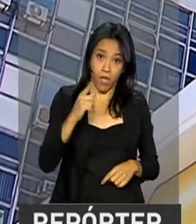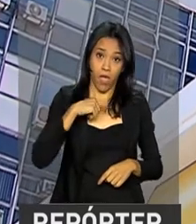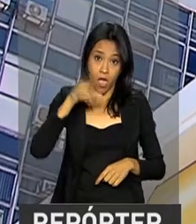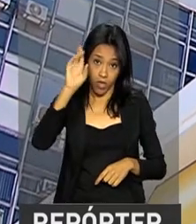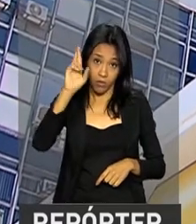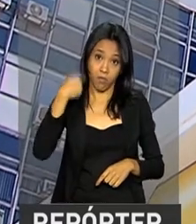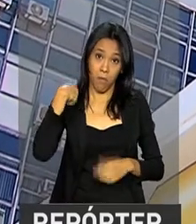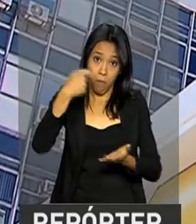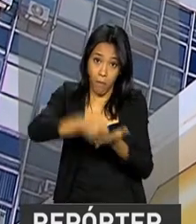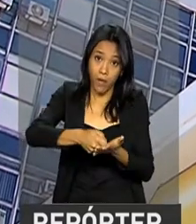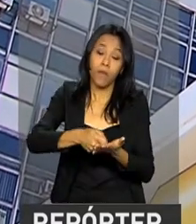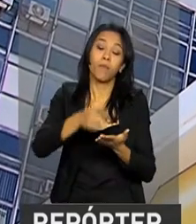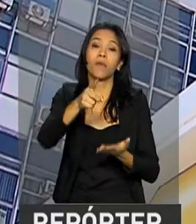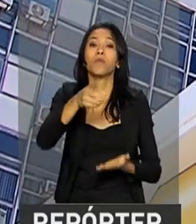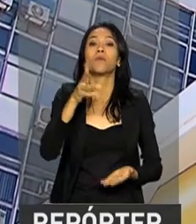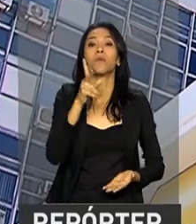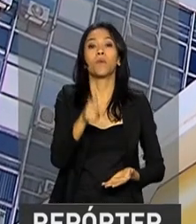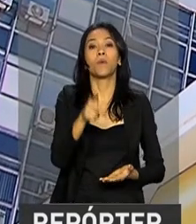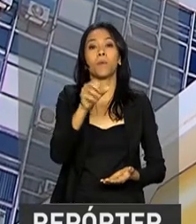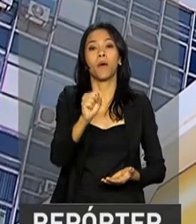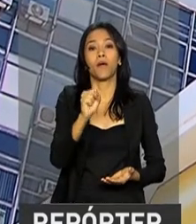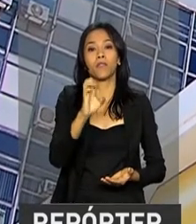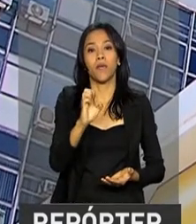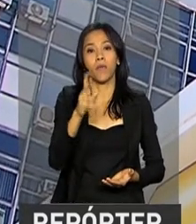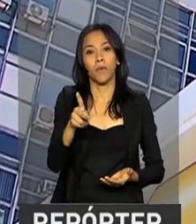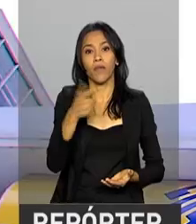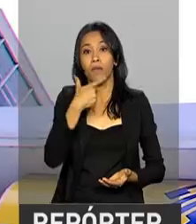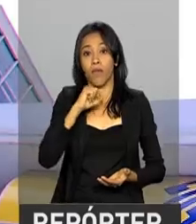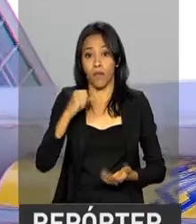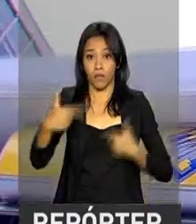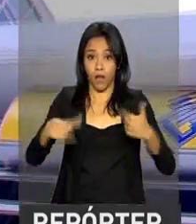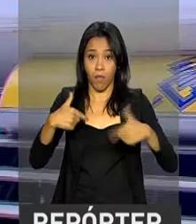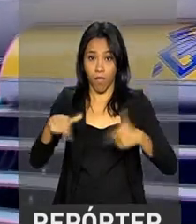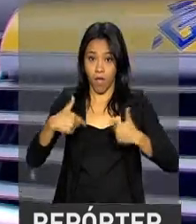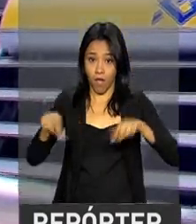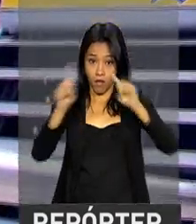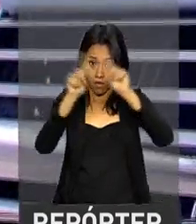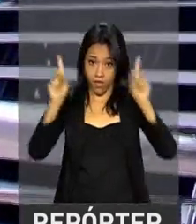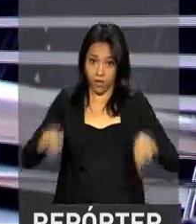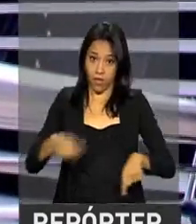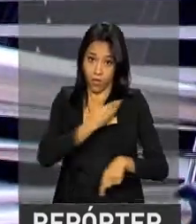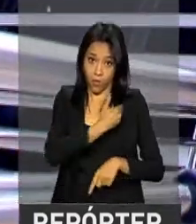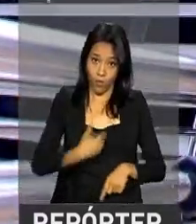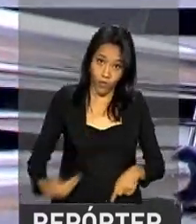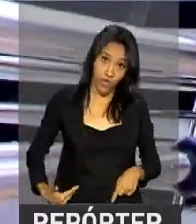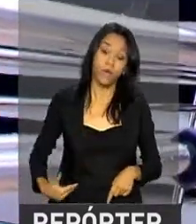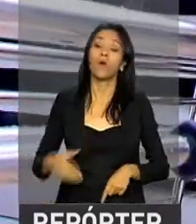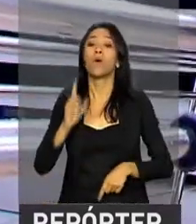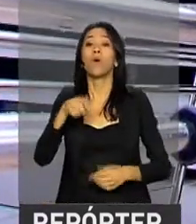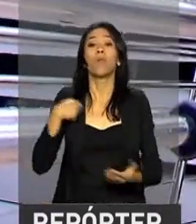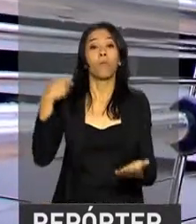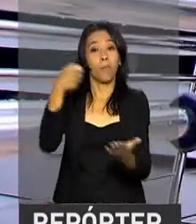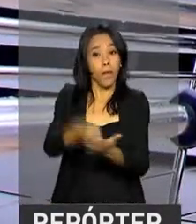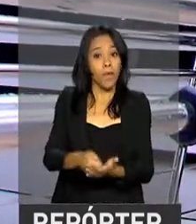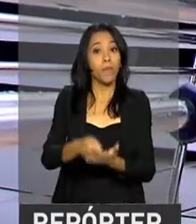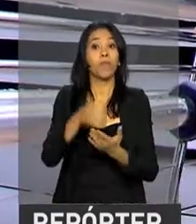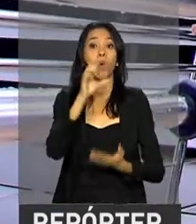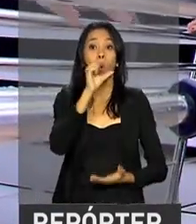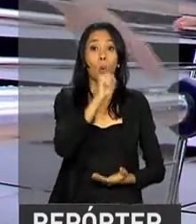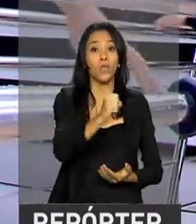pelo pagamento do pasep relativo aos servidores públicos é a mesma coisa o pagamento para os cerca de